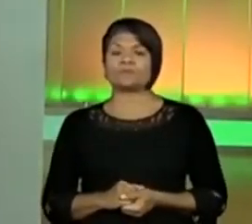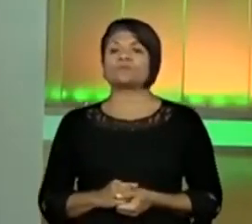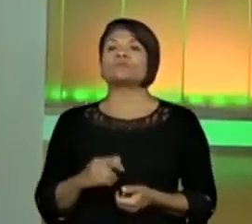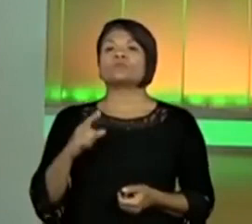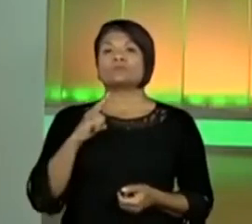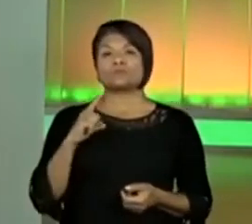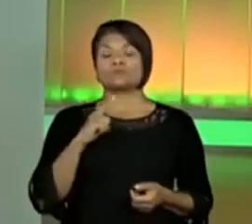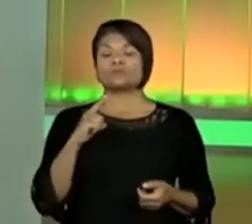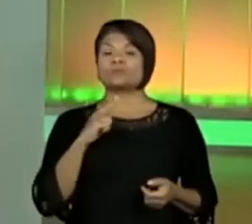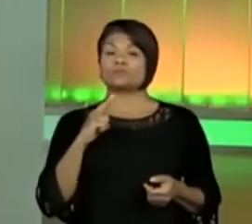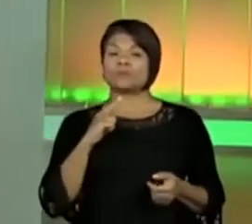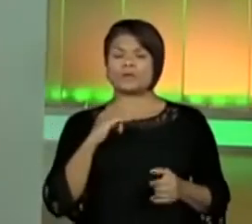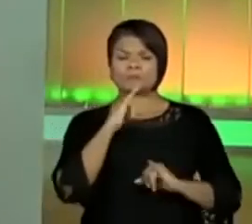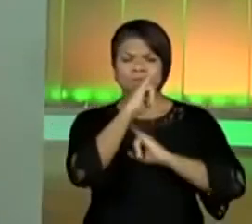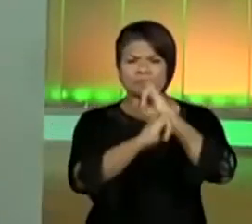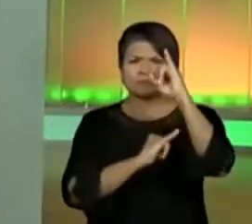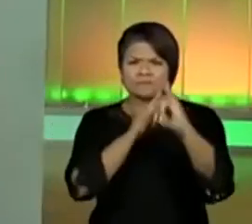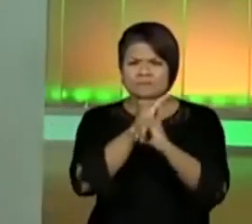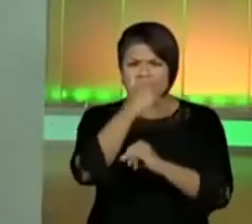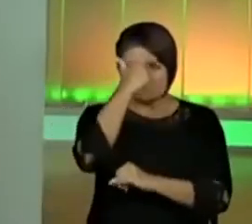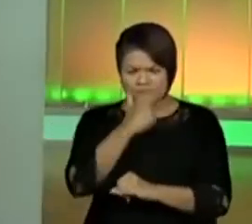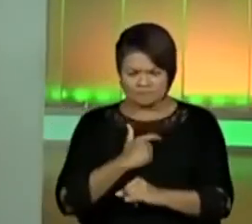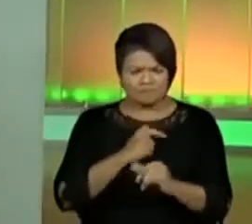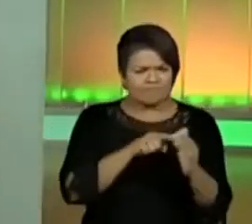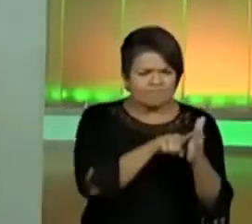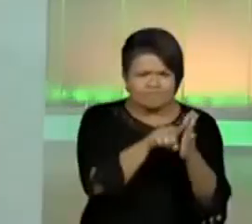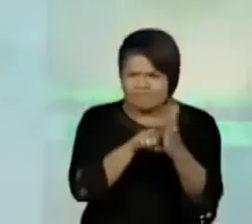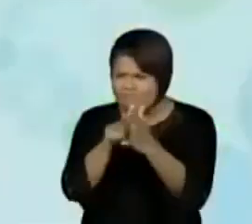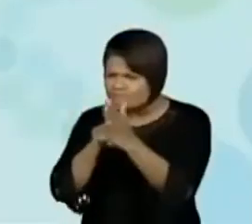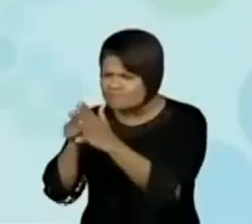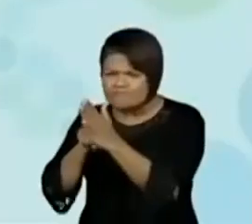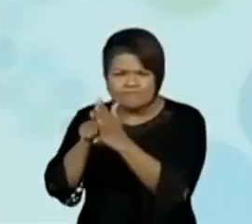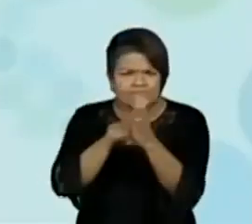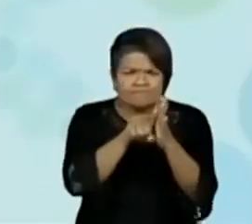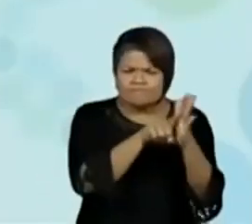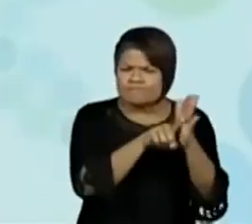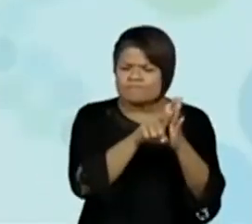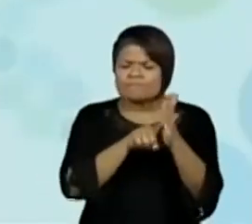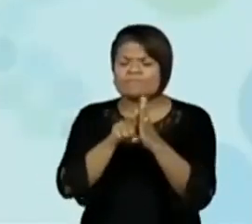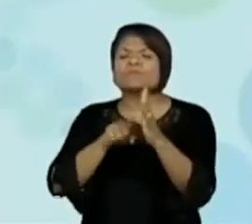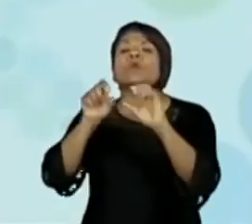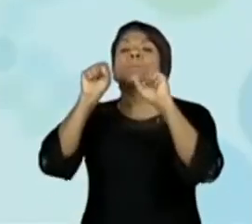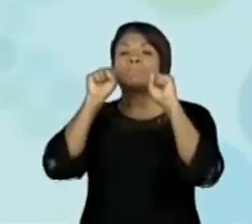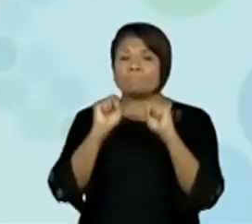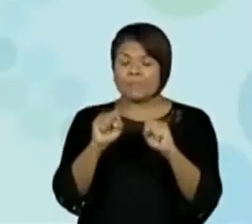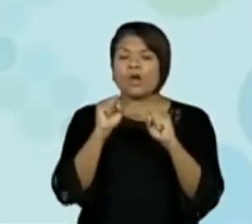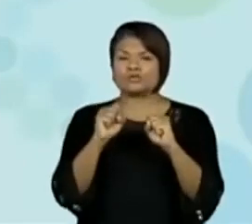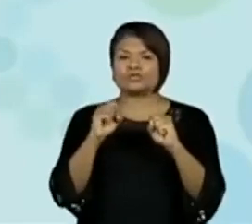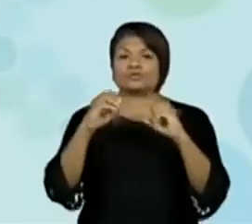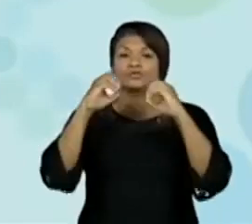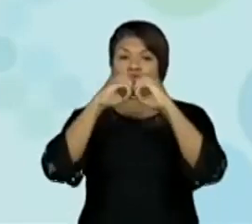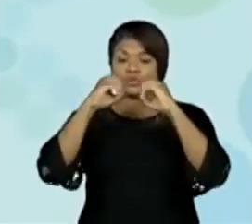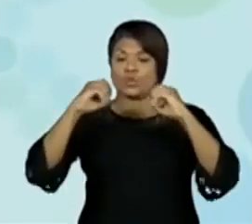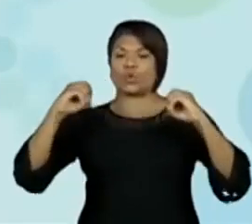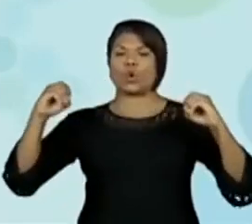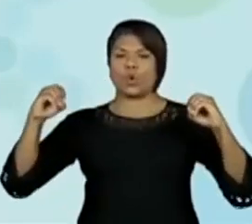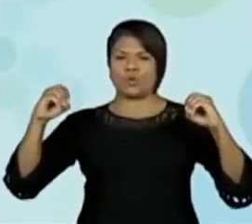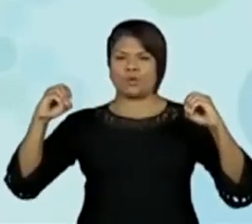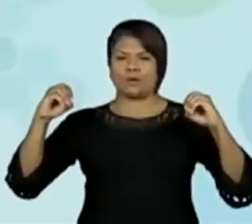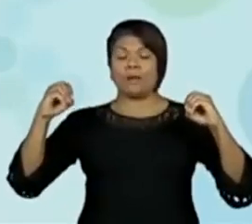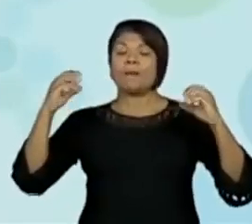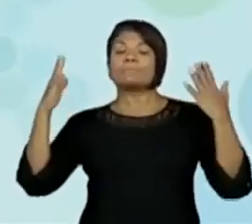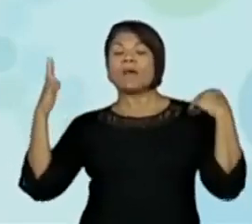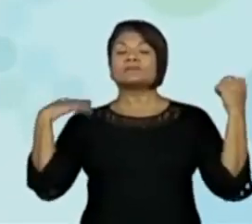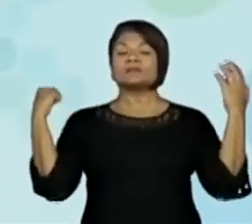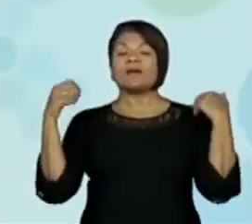Internautas podem fazer passeio virtual pela Amazônia através do Google. Então vamos começar